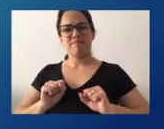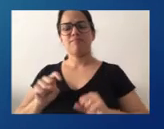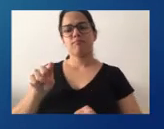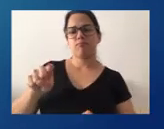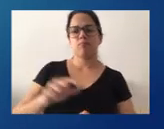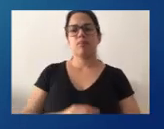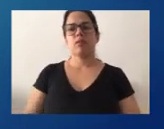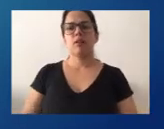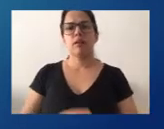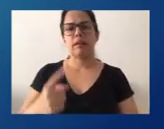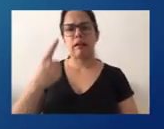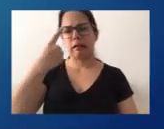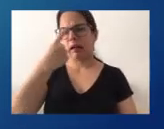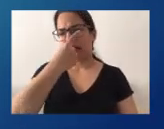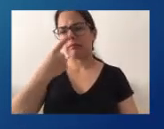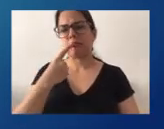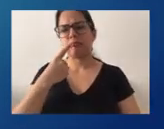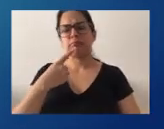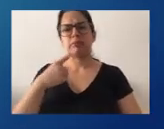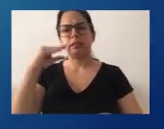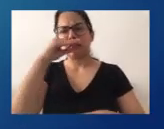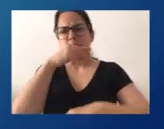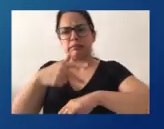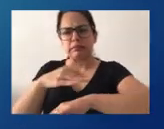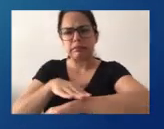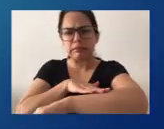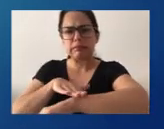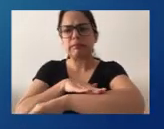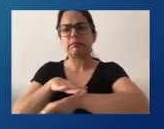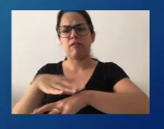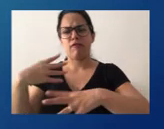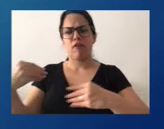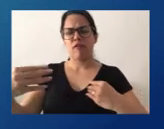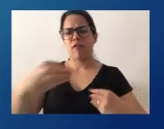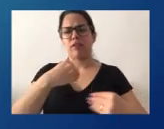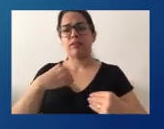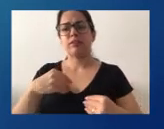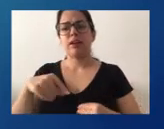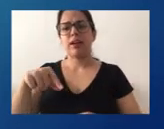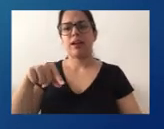a catarata, as queimaduras, a fotossensibilização e a queratoconjuntivite.